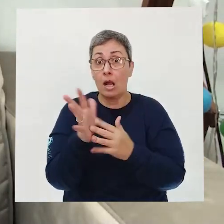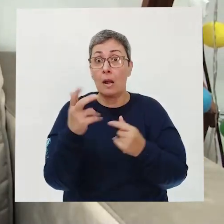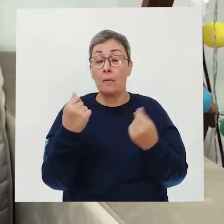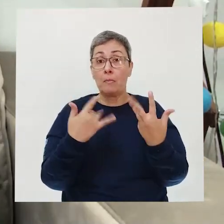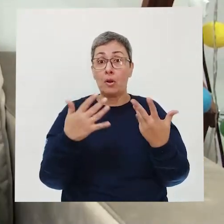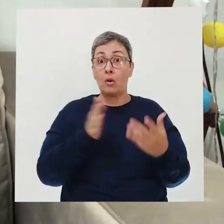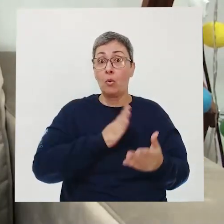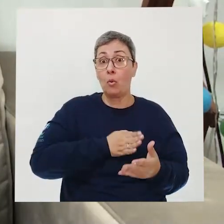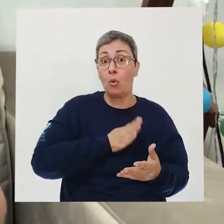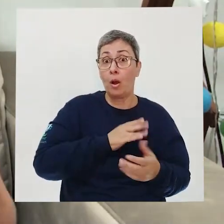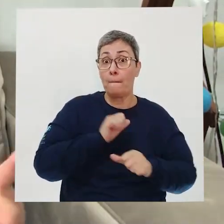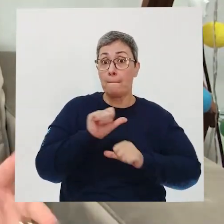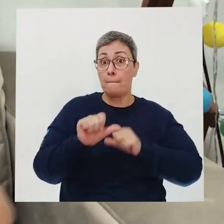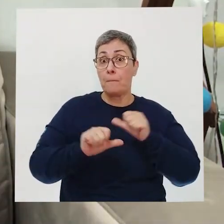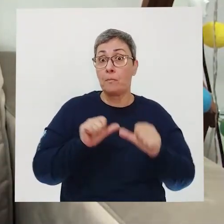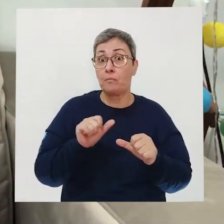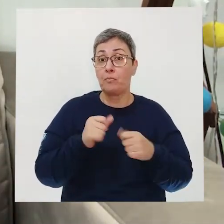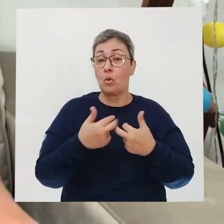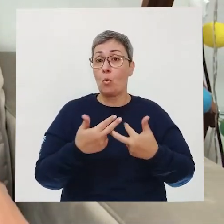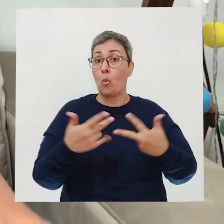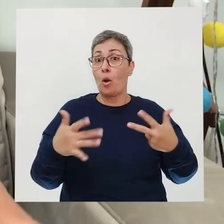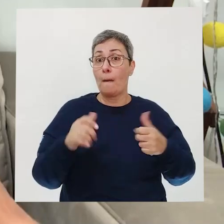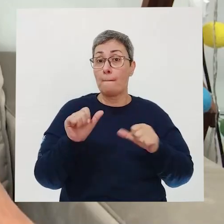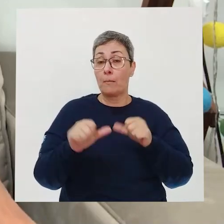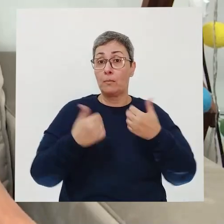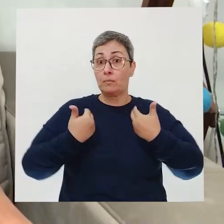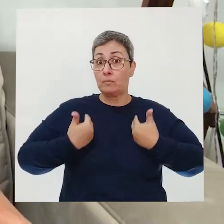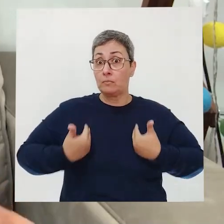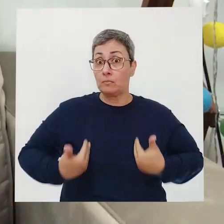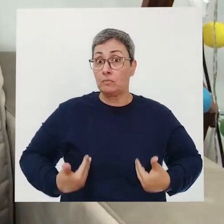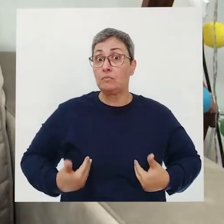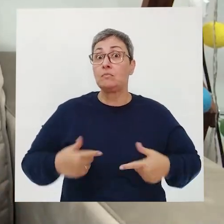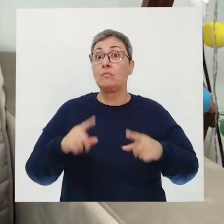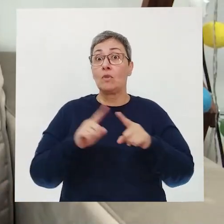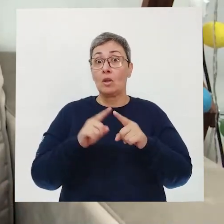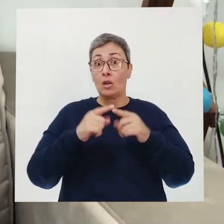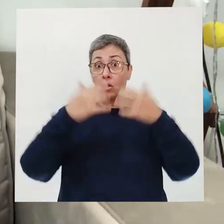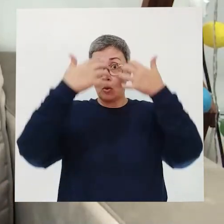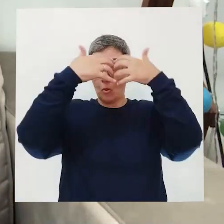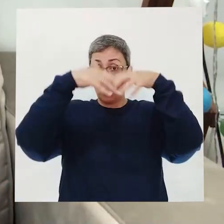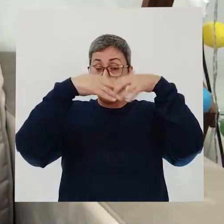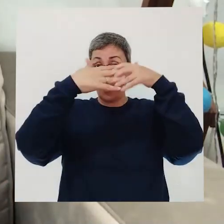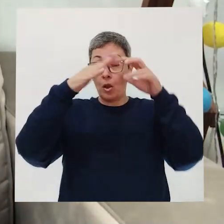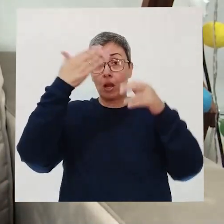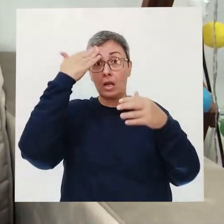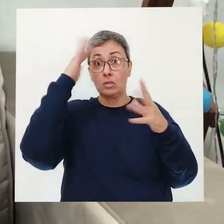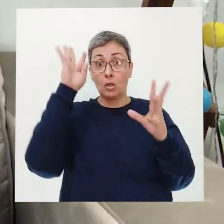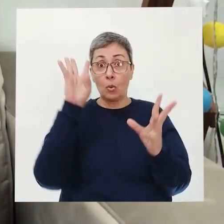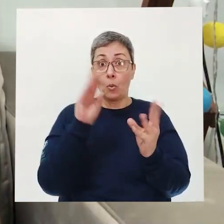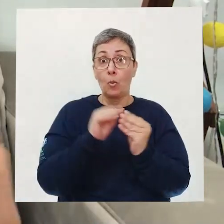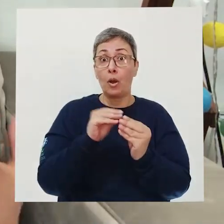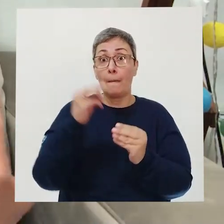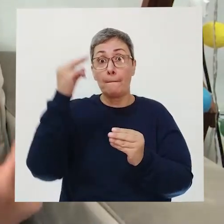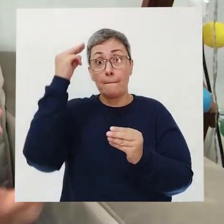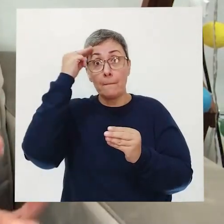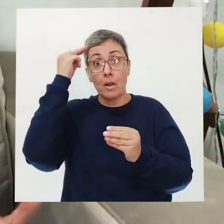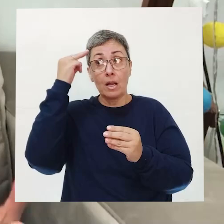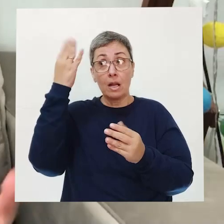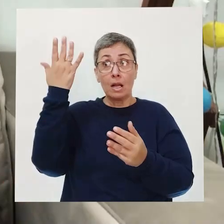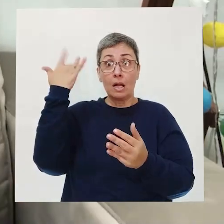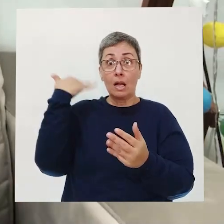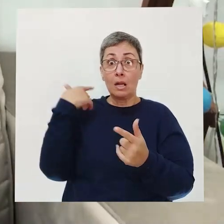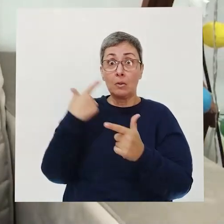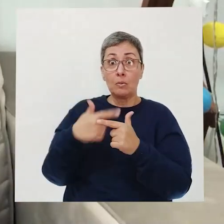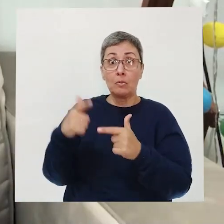da frequência cardíaca, ou qualquer mudança corporal, que o cérebro entenda como uma memória da crise